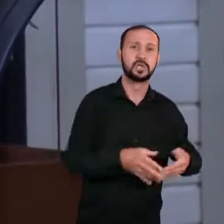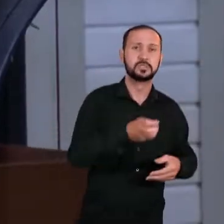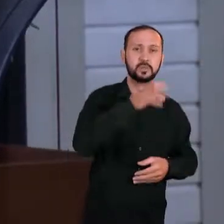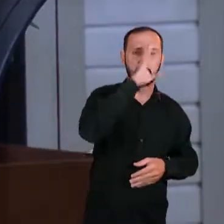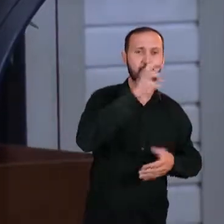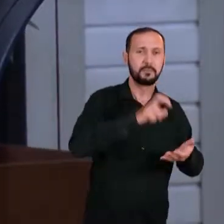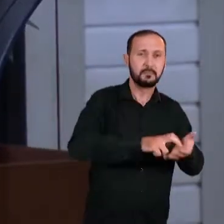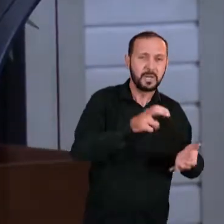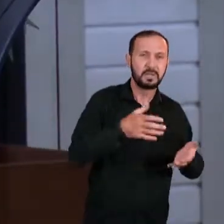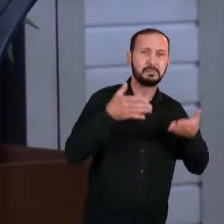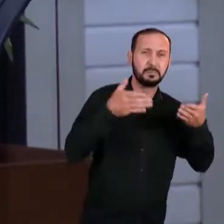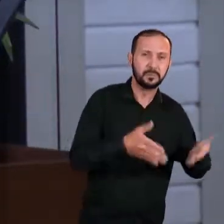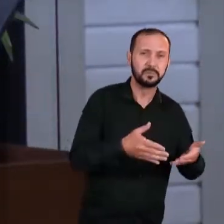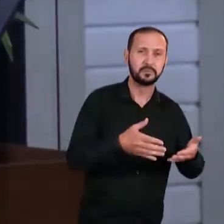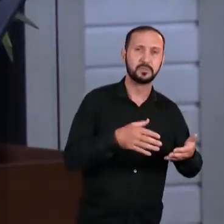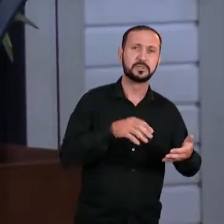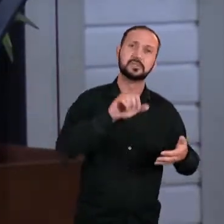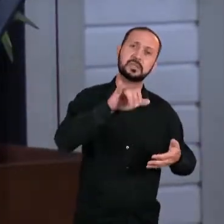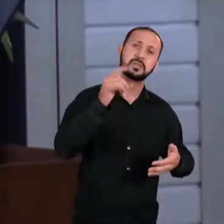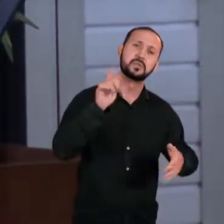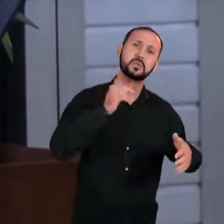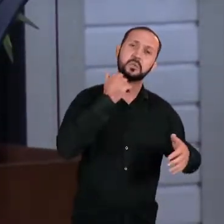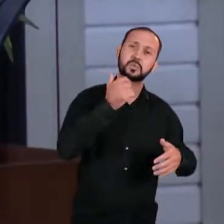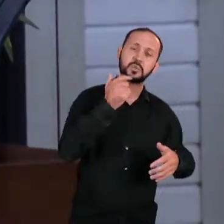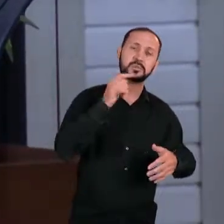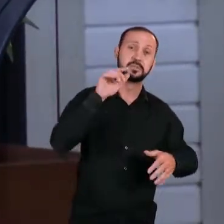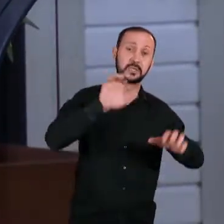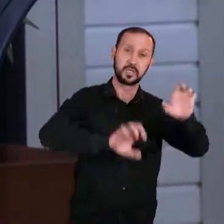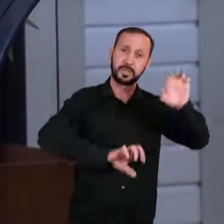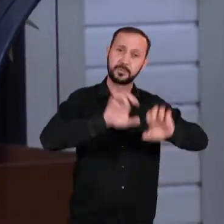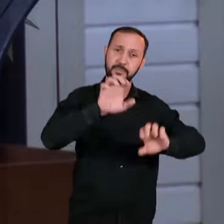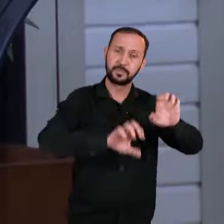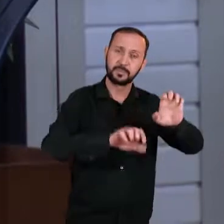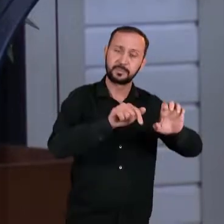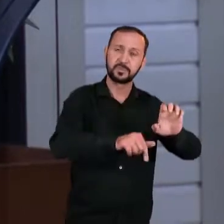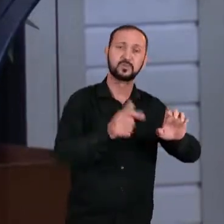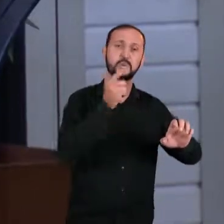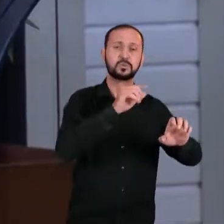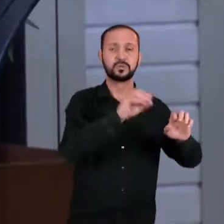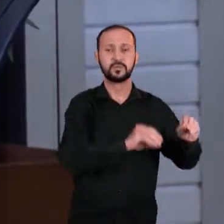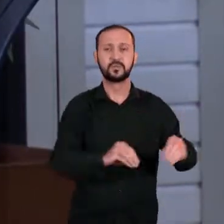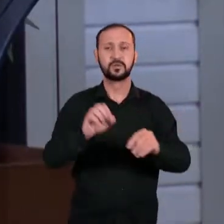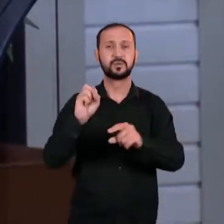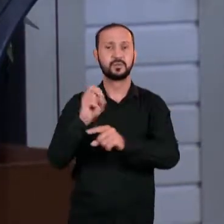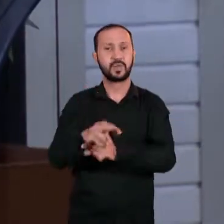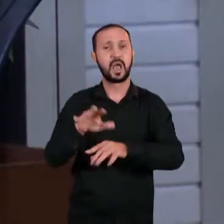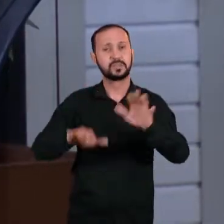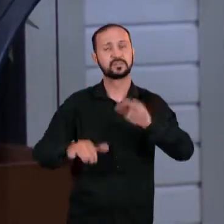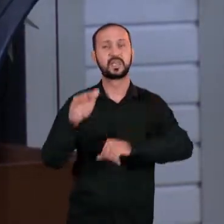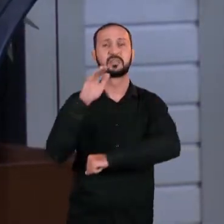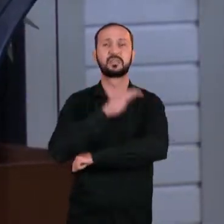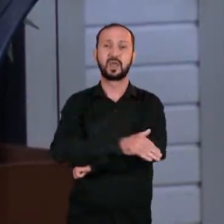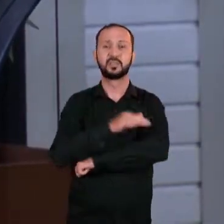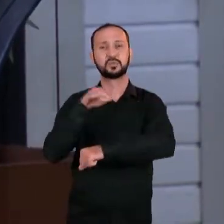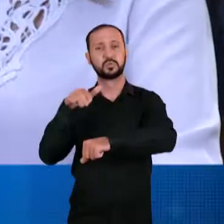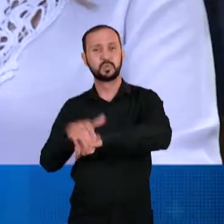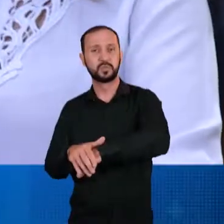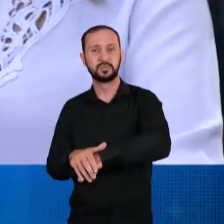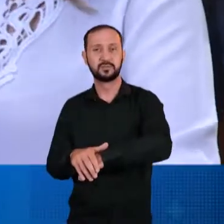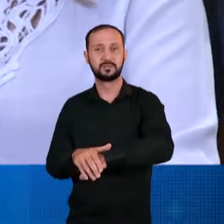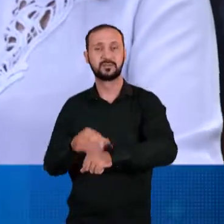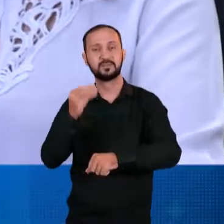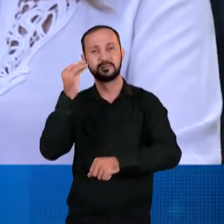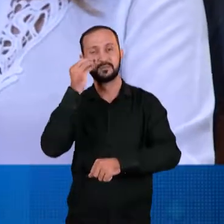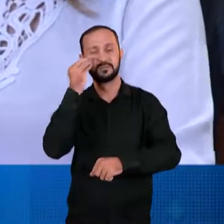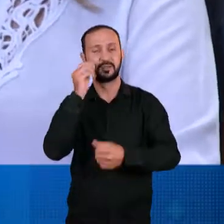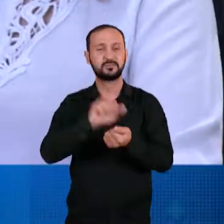Será que nessa mesma empresa a gente não consegue que ele ocupe essa mesma posição, esse mesmo cargo no período vespertino, no período noturno. Então, a gente tenta ver o